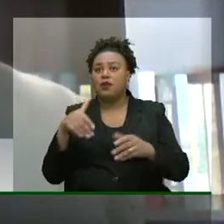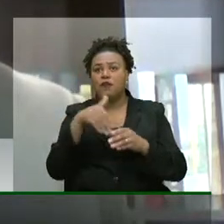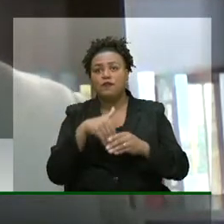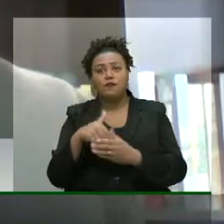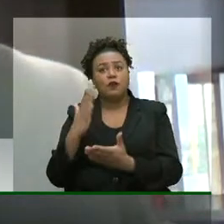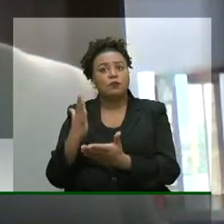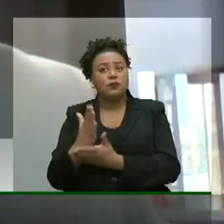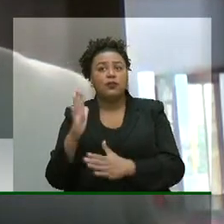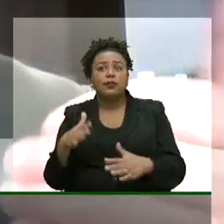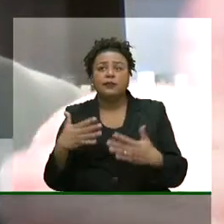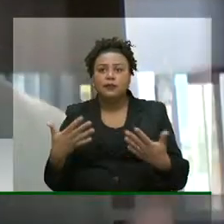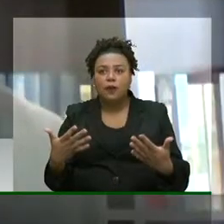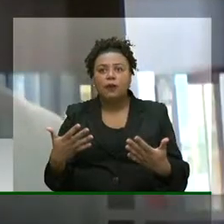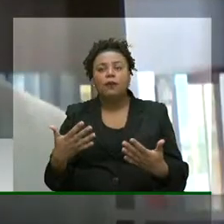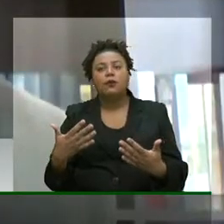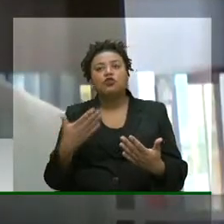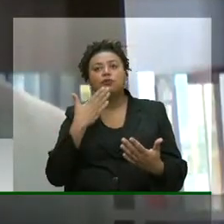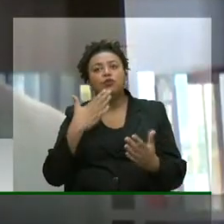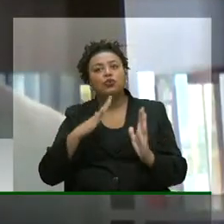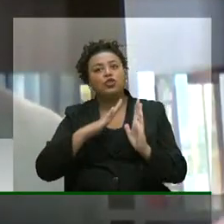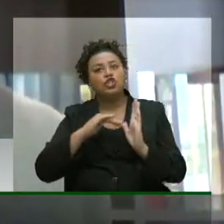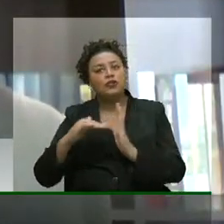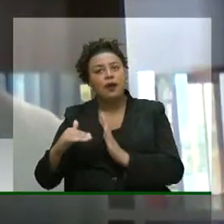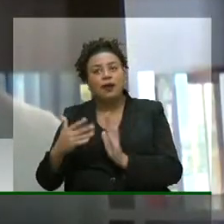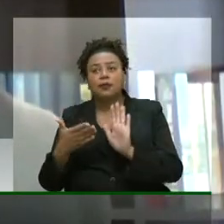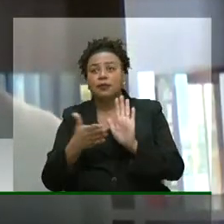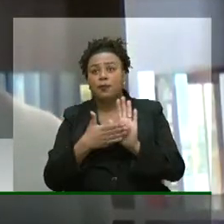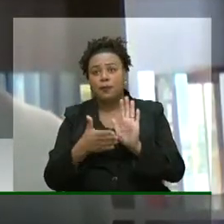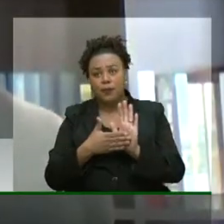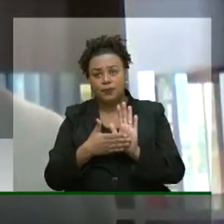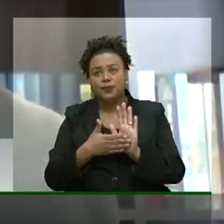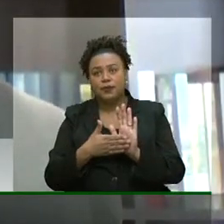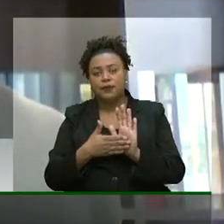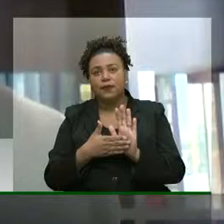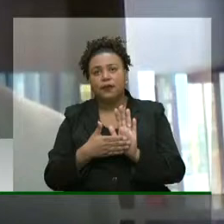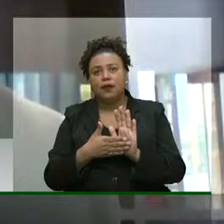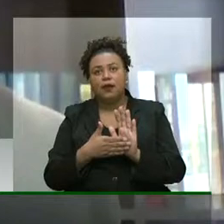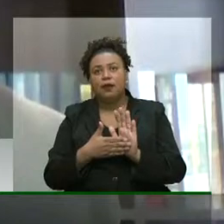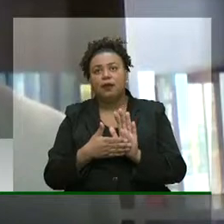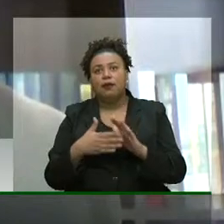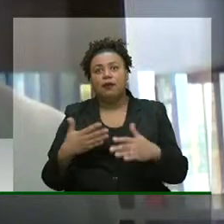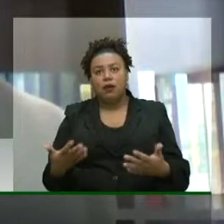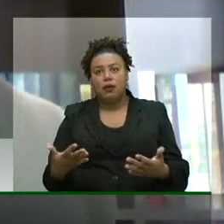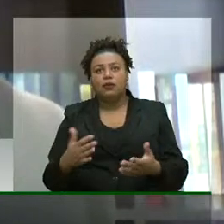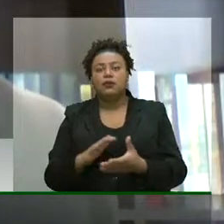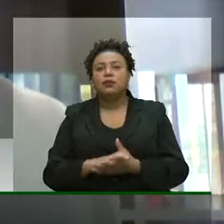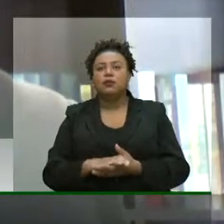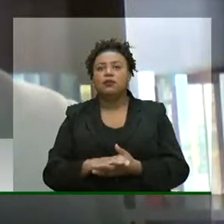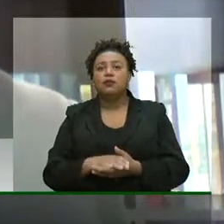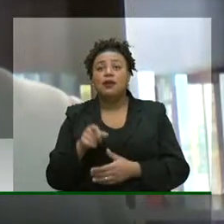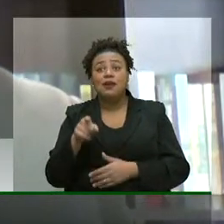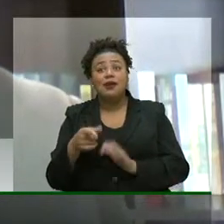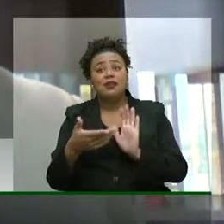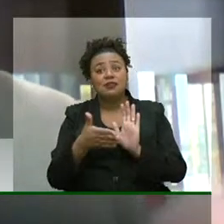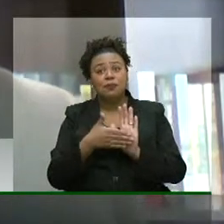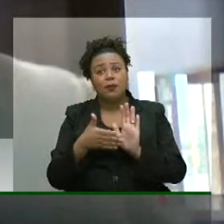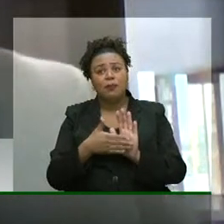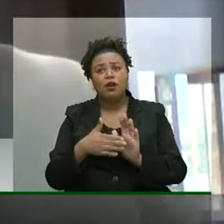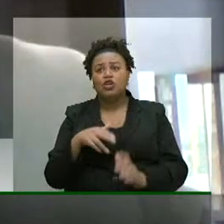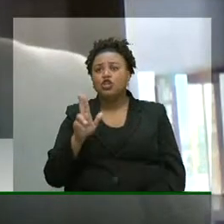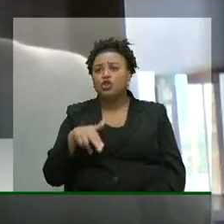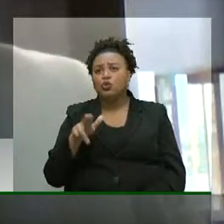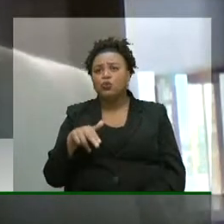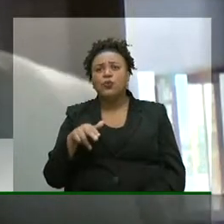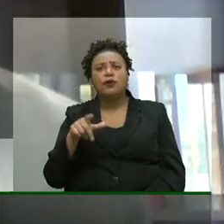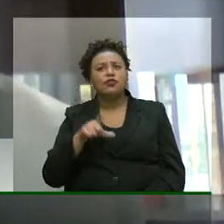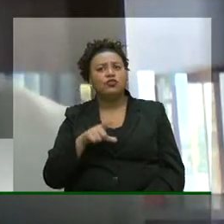aprovar, então o governo está pedindo a retirada da proposta, né? Ora, essa proposta jamais deveria